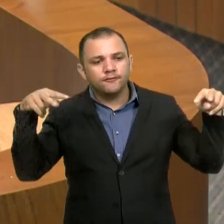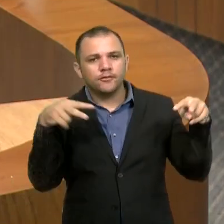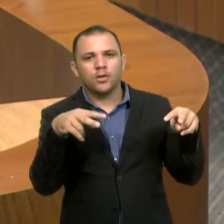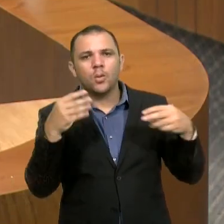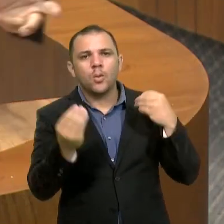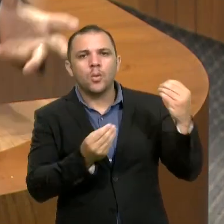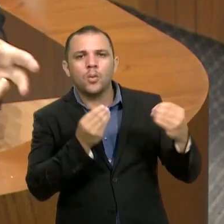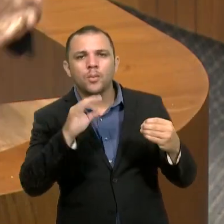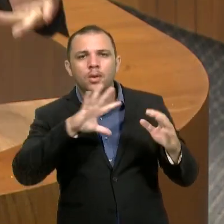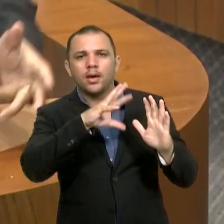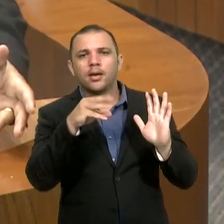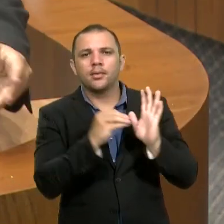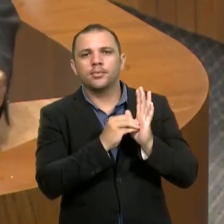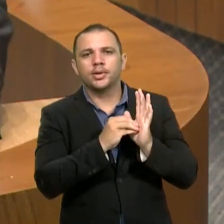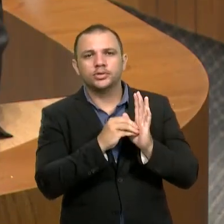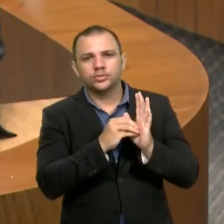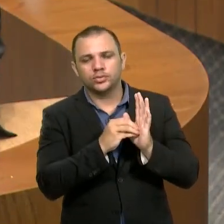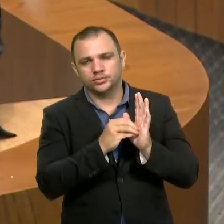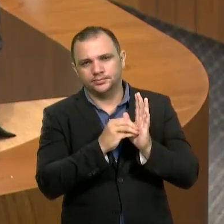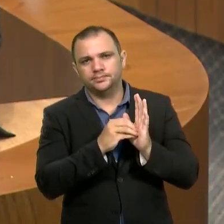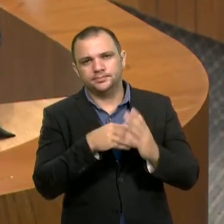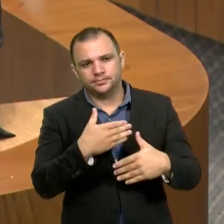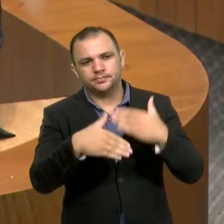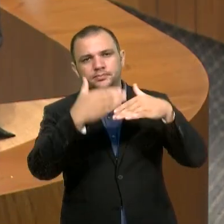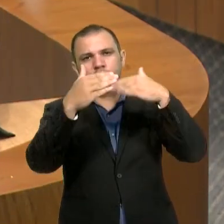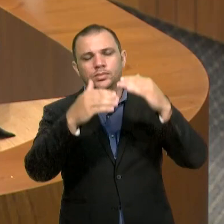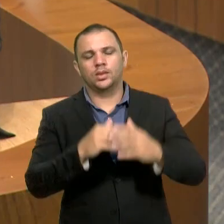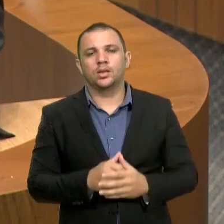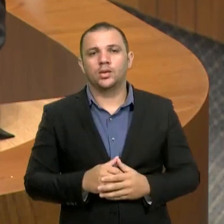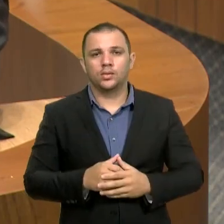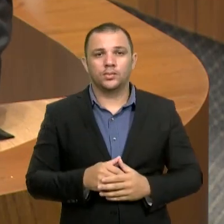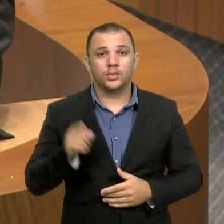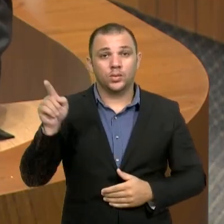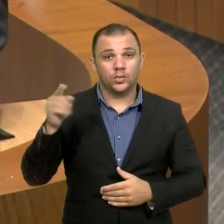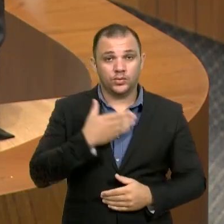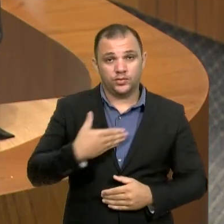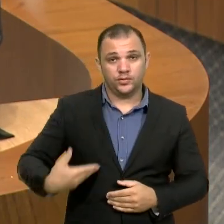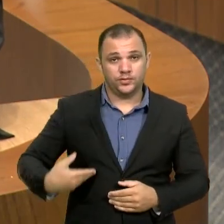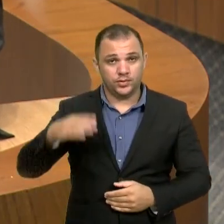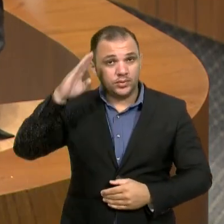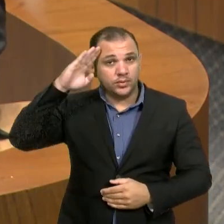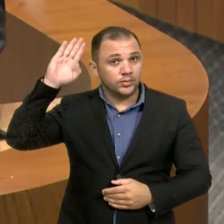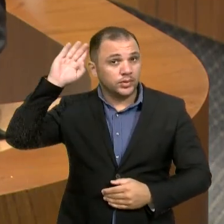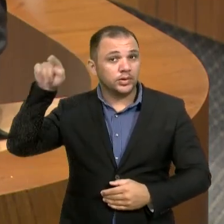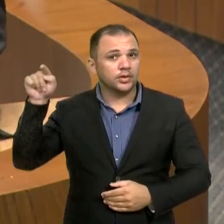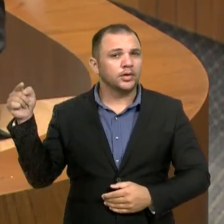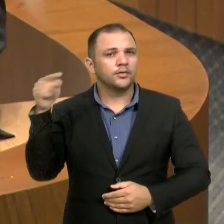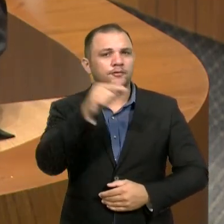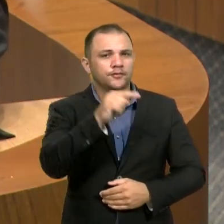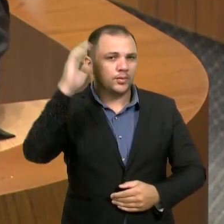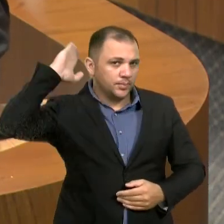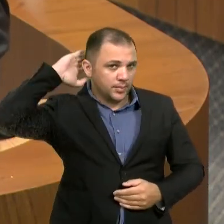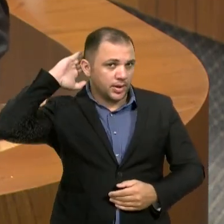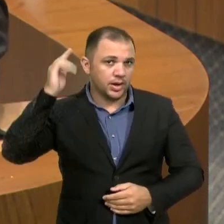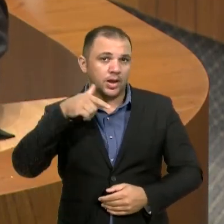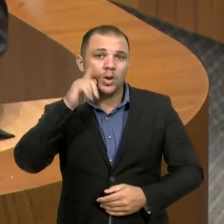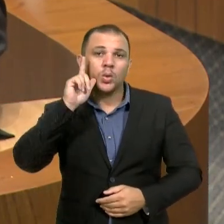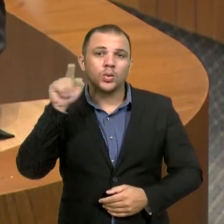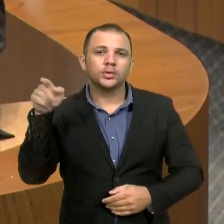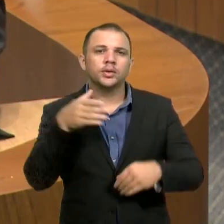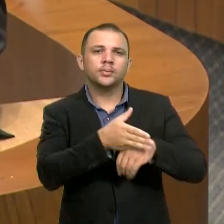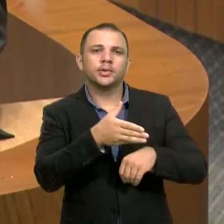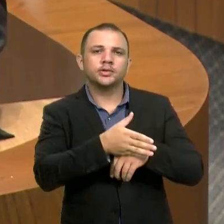Melo. Nosso governador Carlos Brandão, inclusive, esteve ontem no estado do Pará, né, participando da